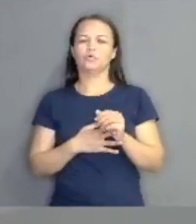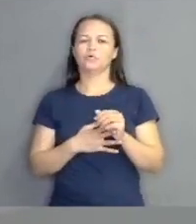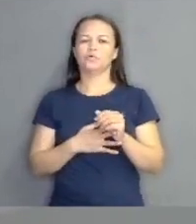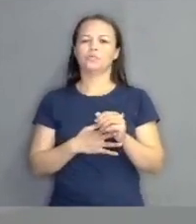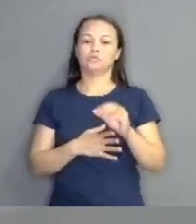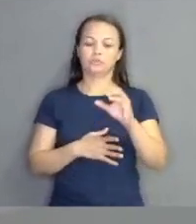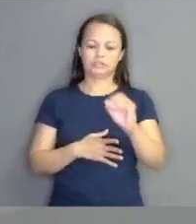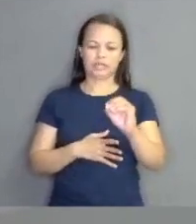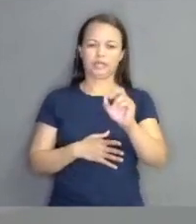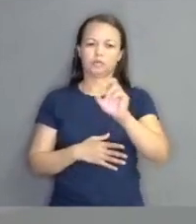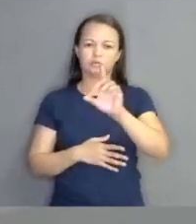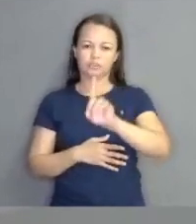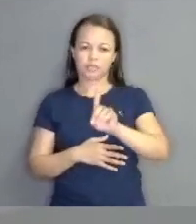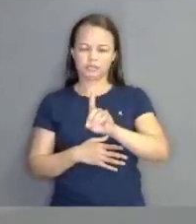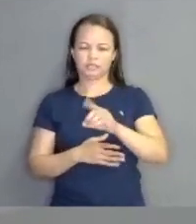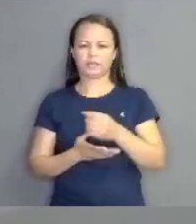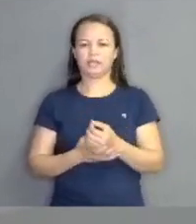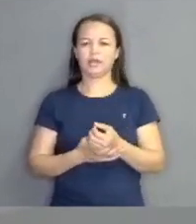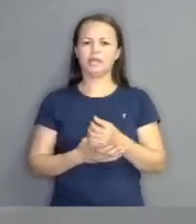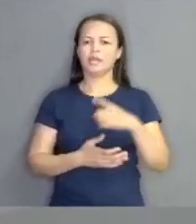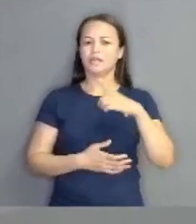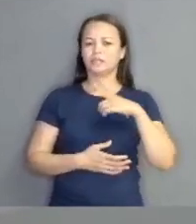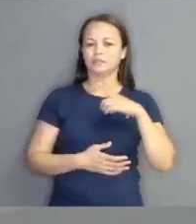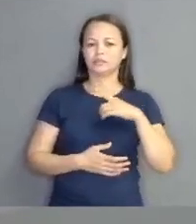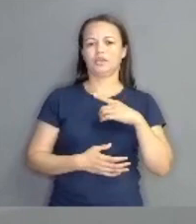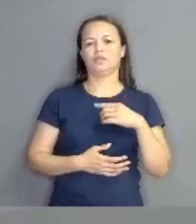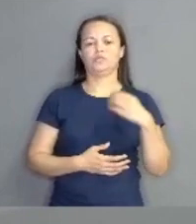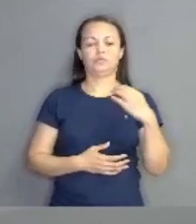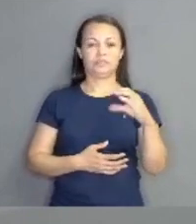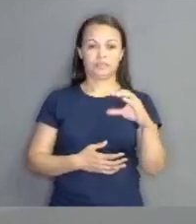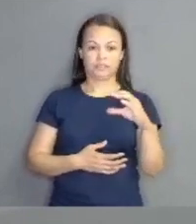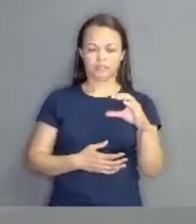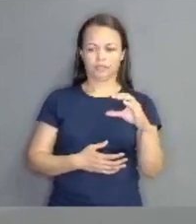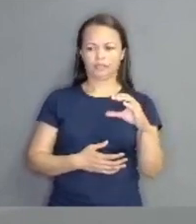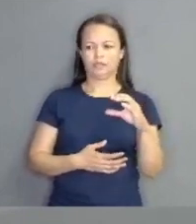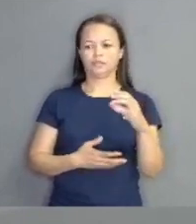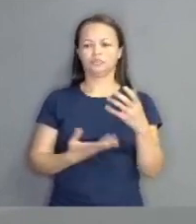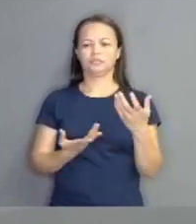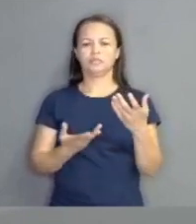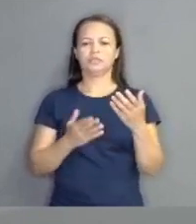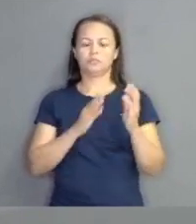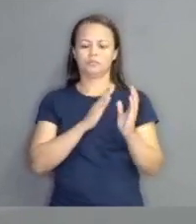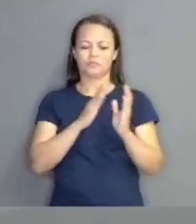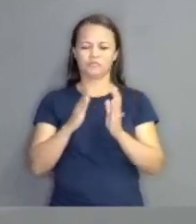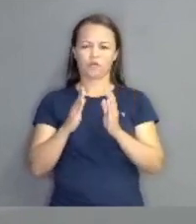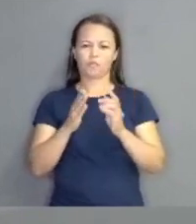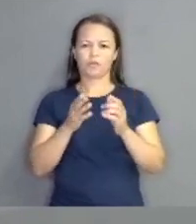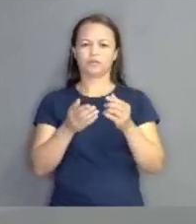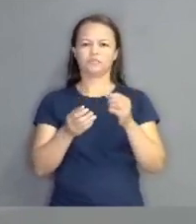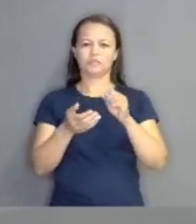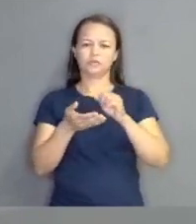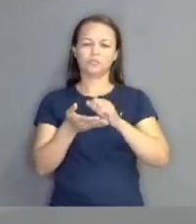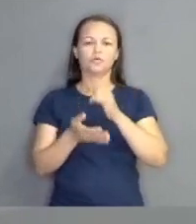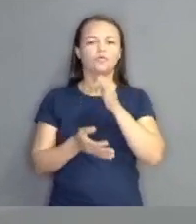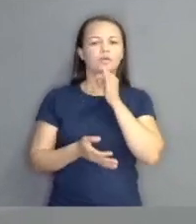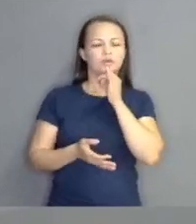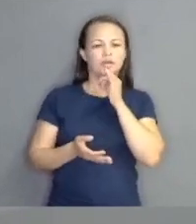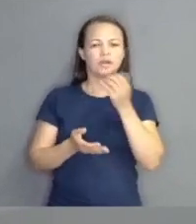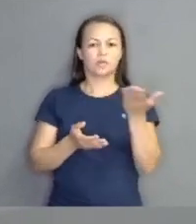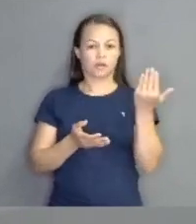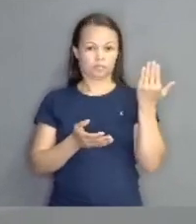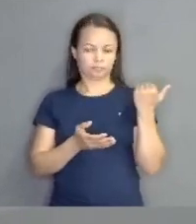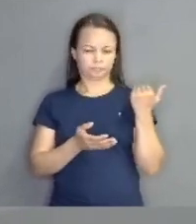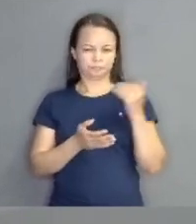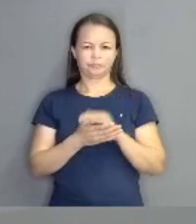dezena. E aqui a gente tem centenas, da mesma forma que fizemos no exemplo anterior. Podemos usar